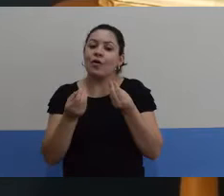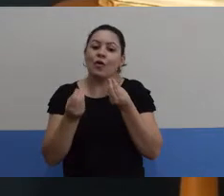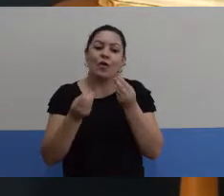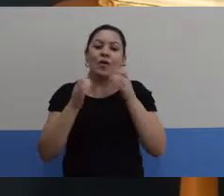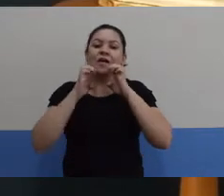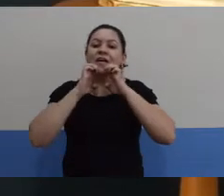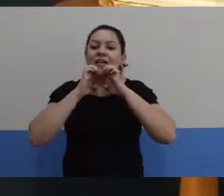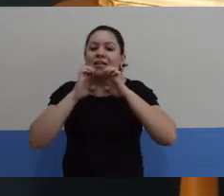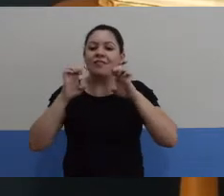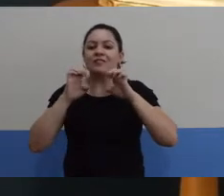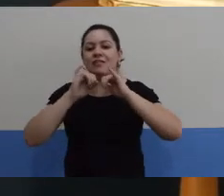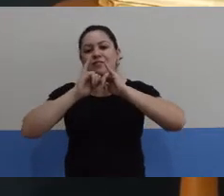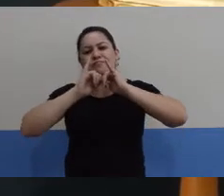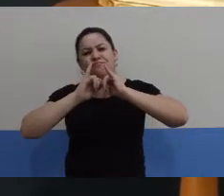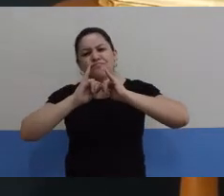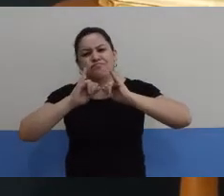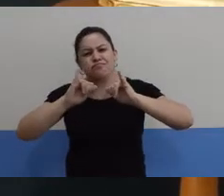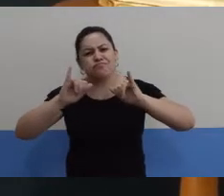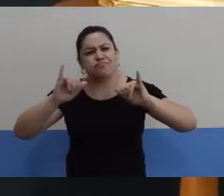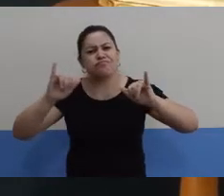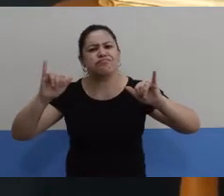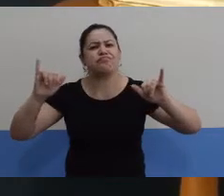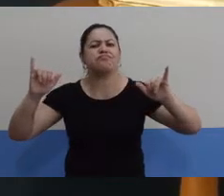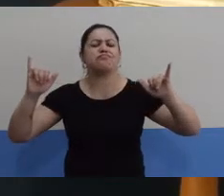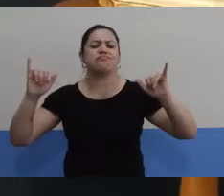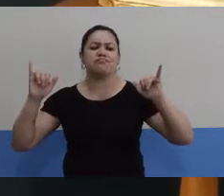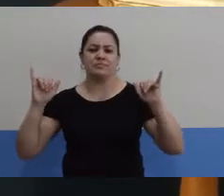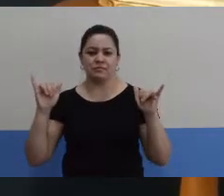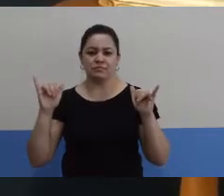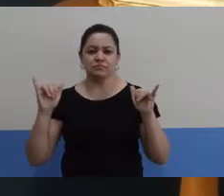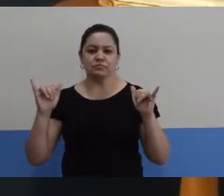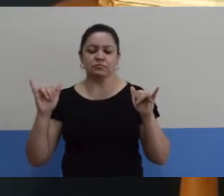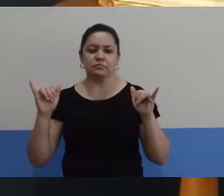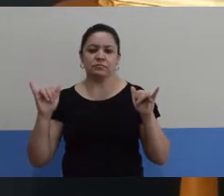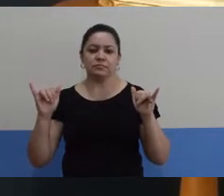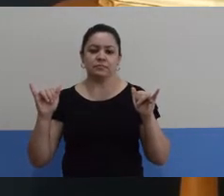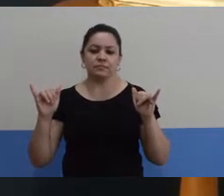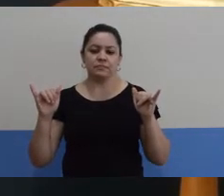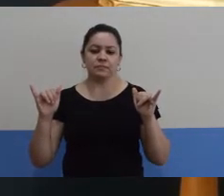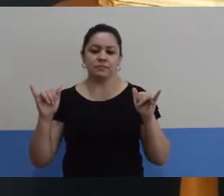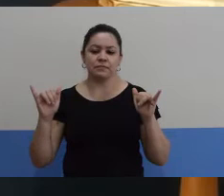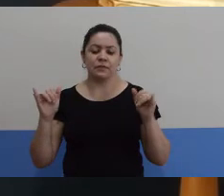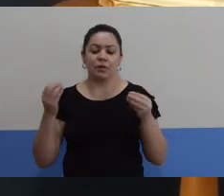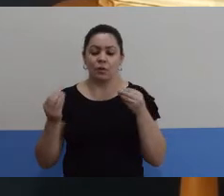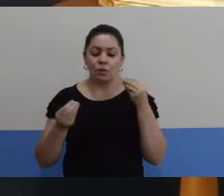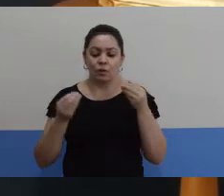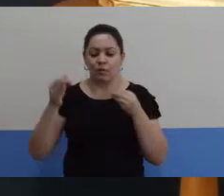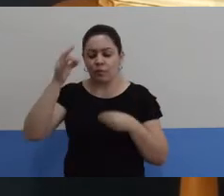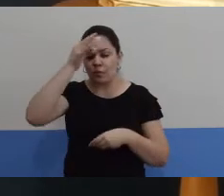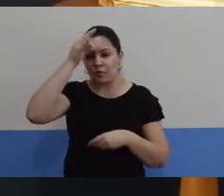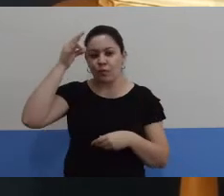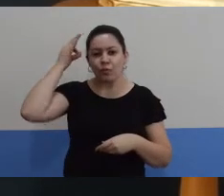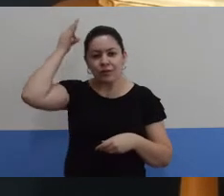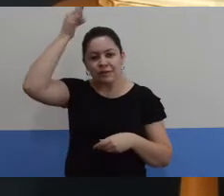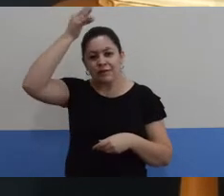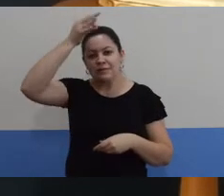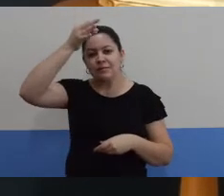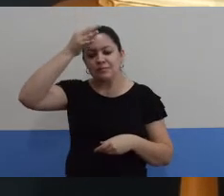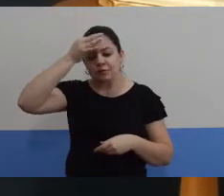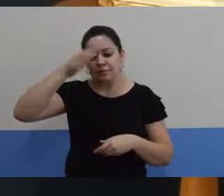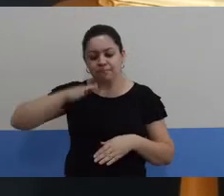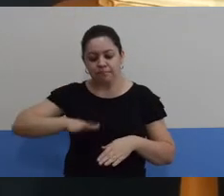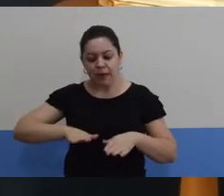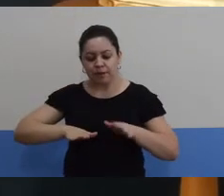evangelho. E perguntamos então, e quais os passos do Espírito que nos convida a tomar